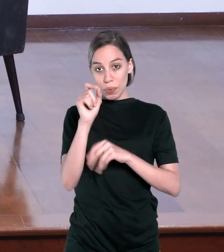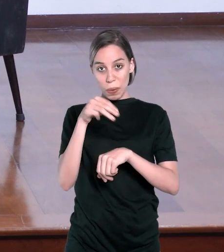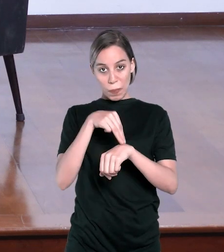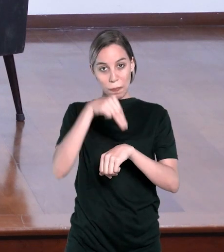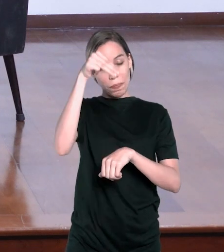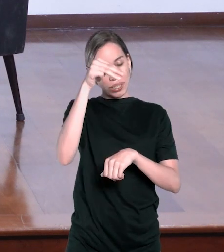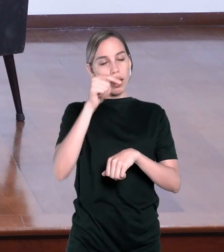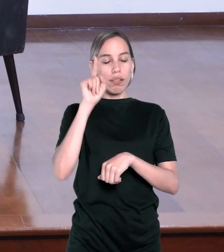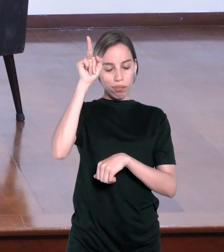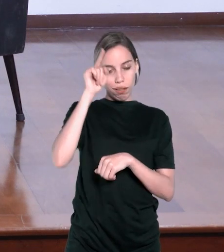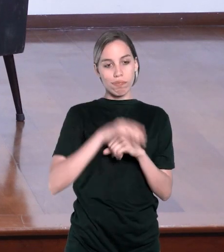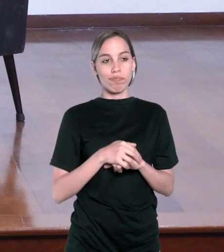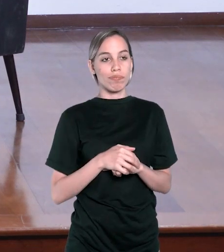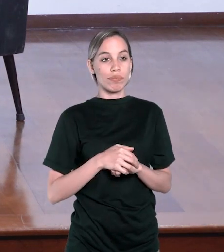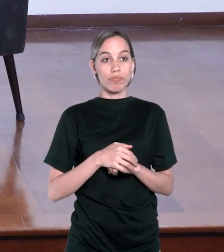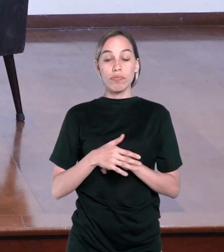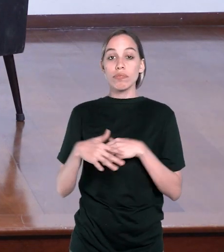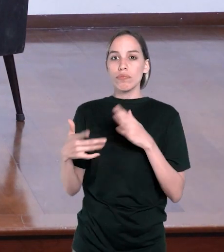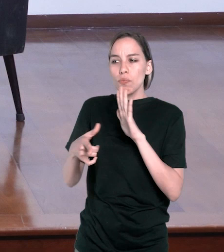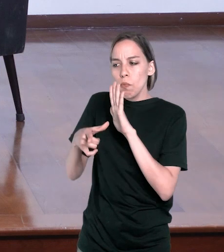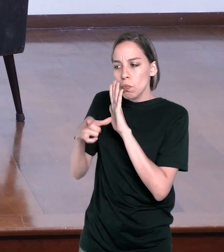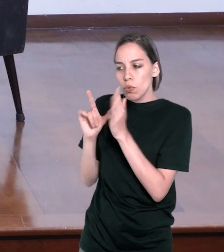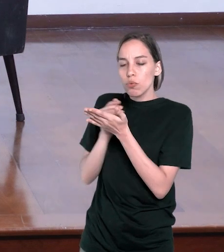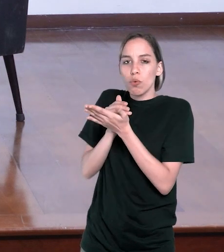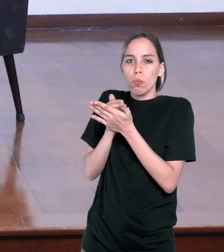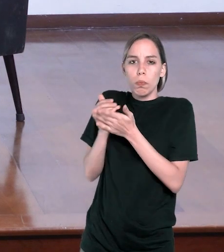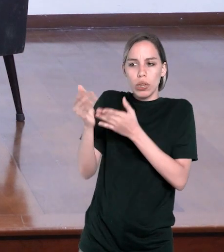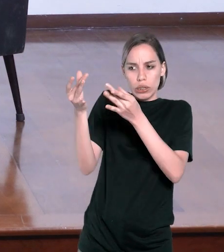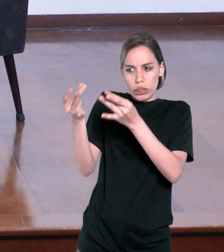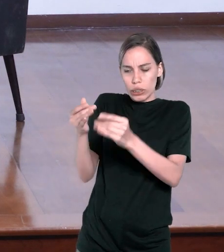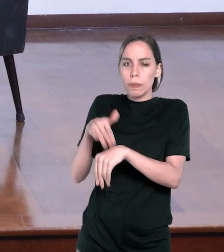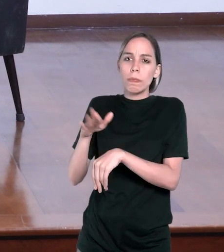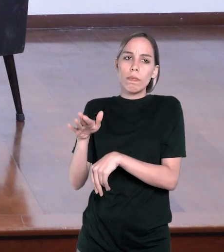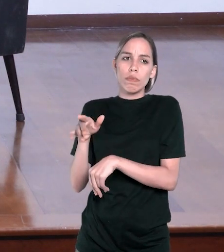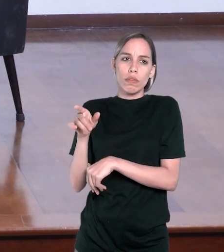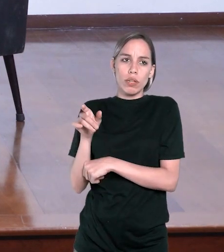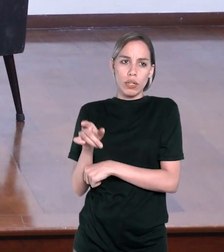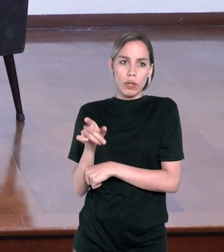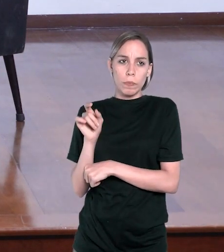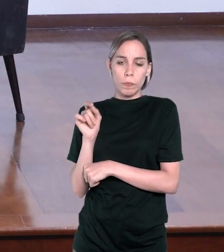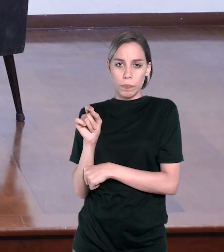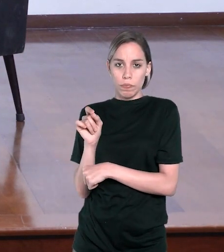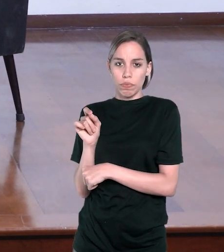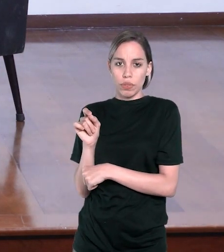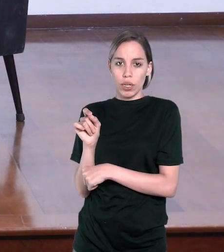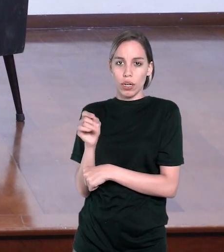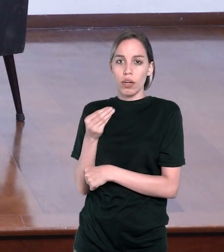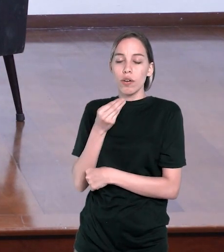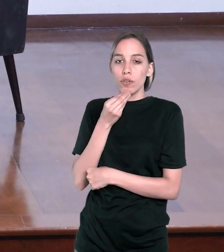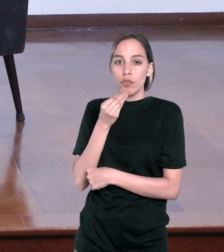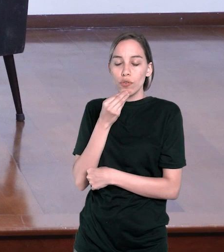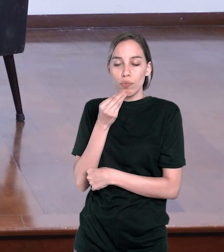fizesse uma breve fala, isso pode até depois cortar isso, tá? Mas que é muito legal para a gente fazer